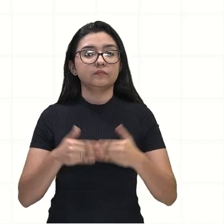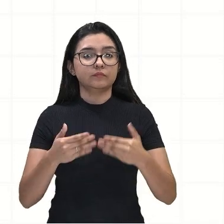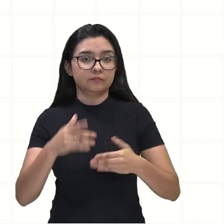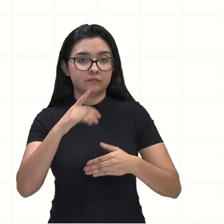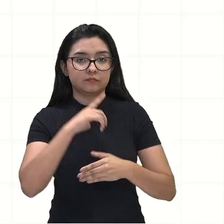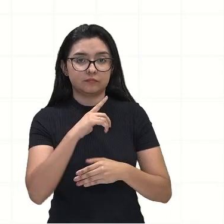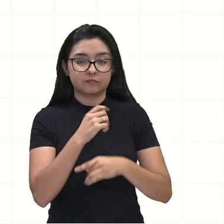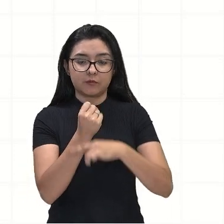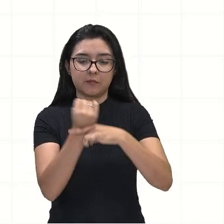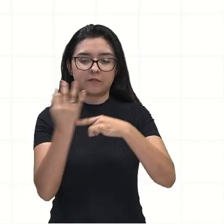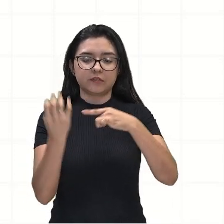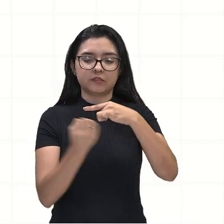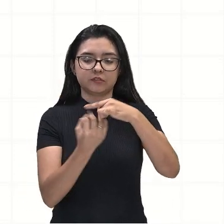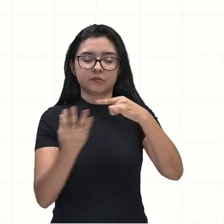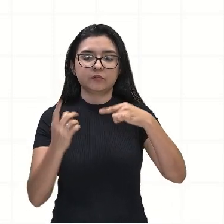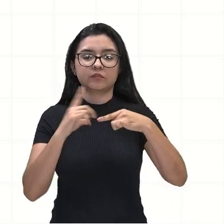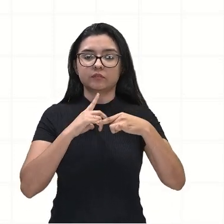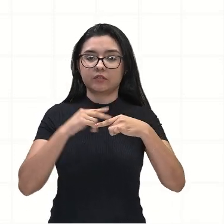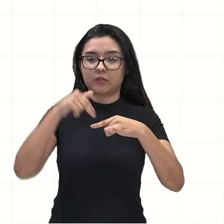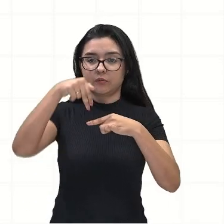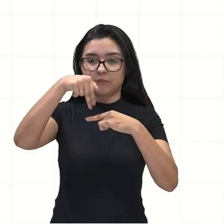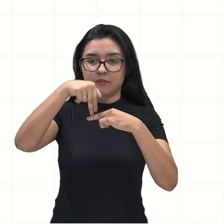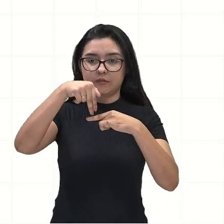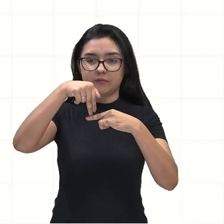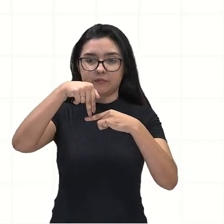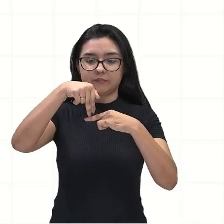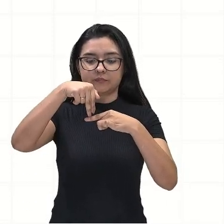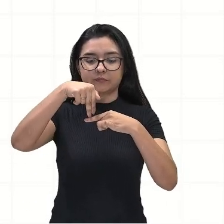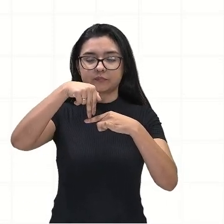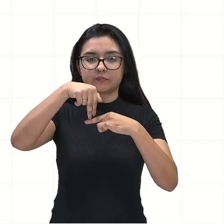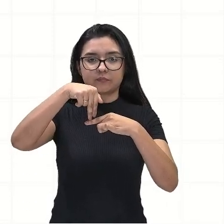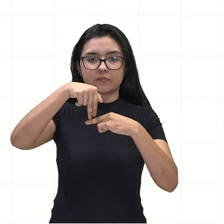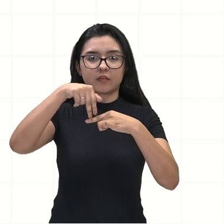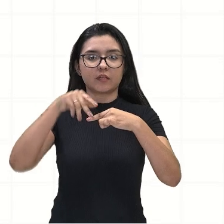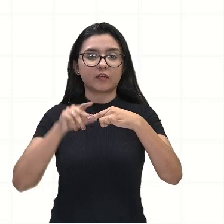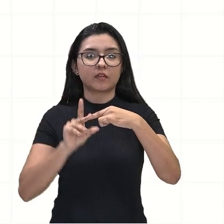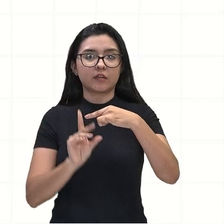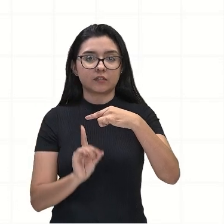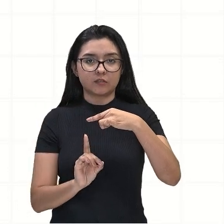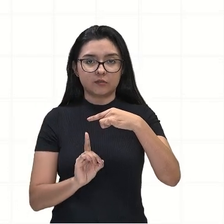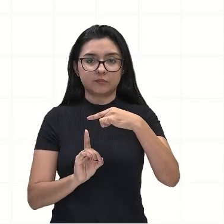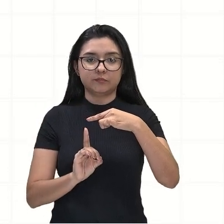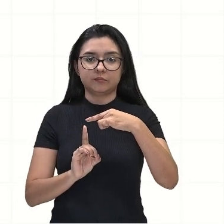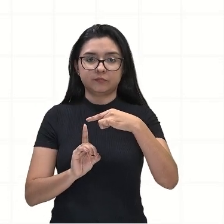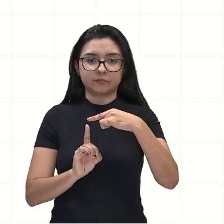de numerador e